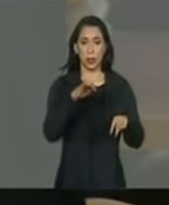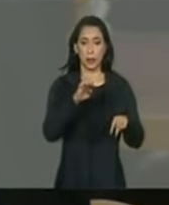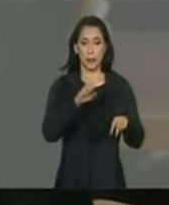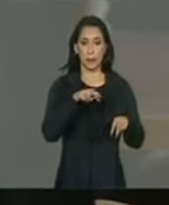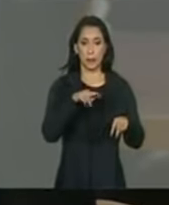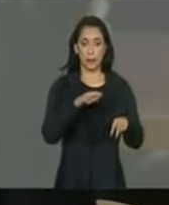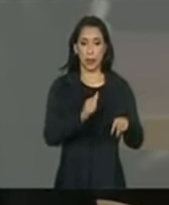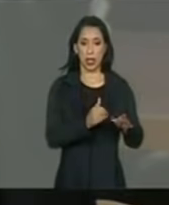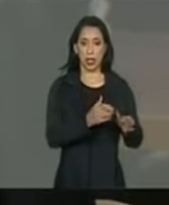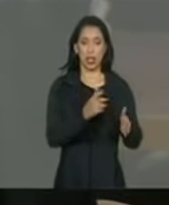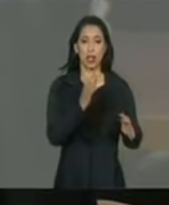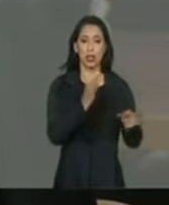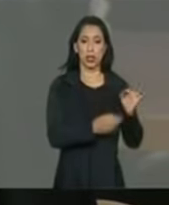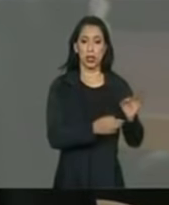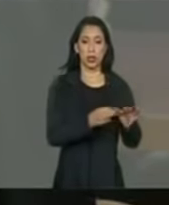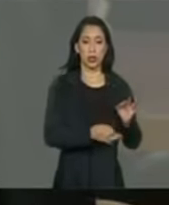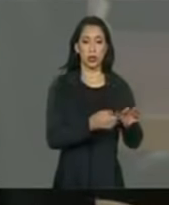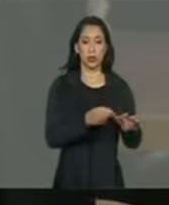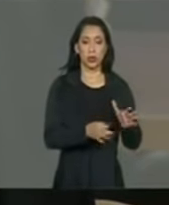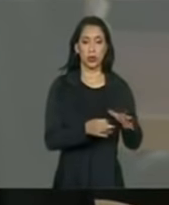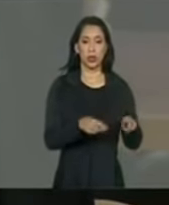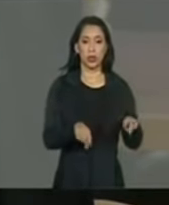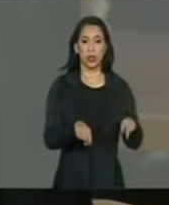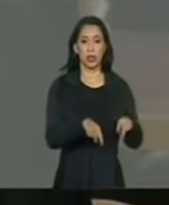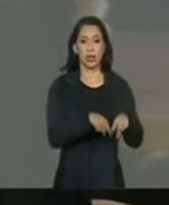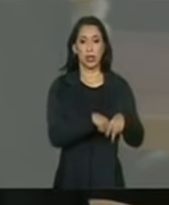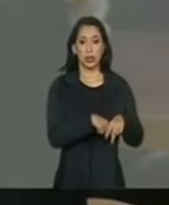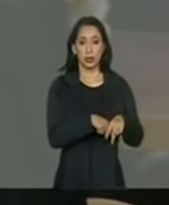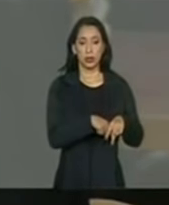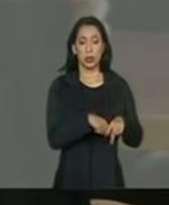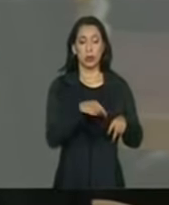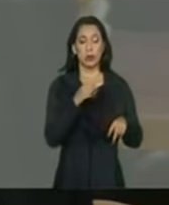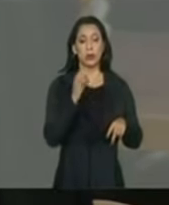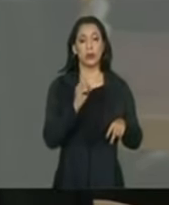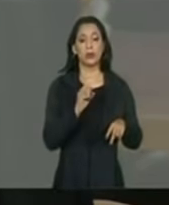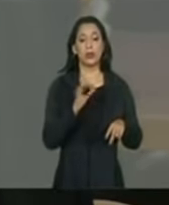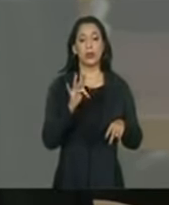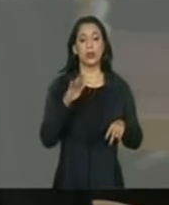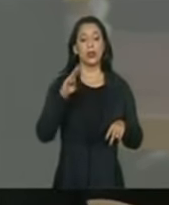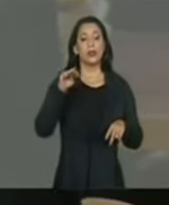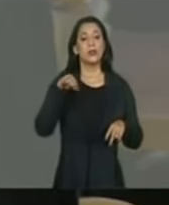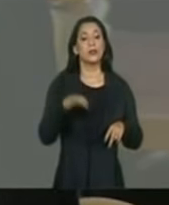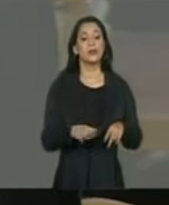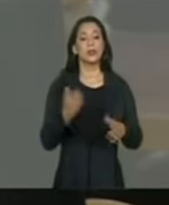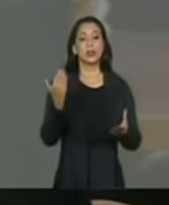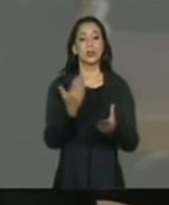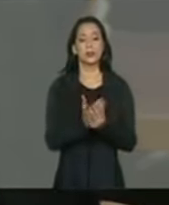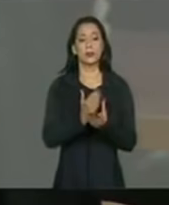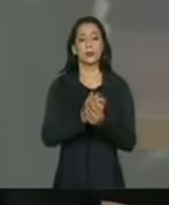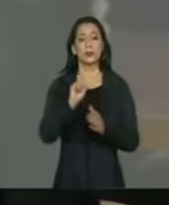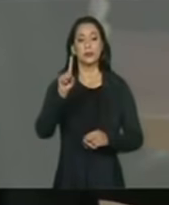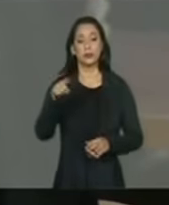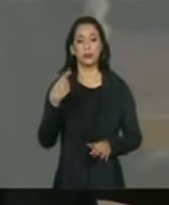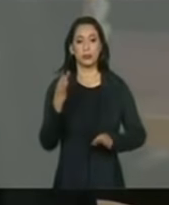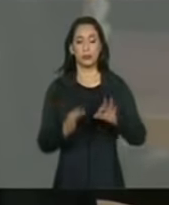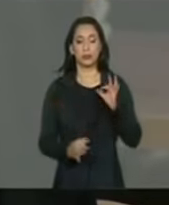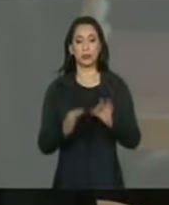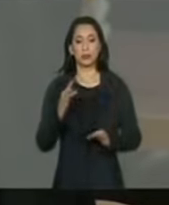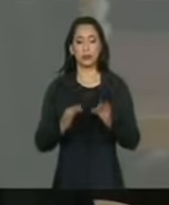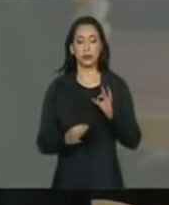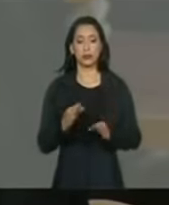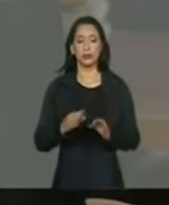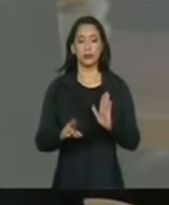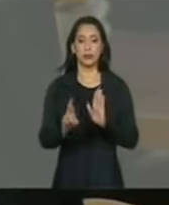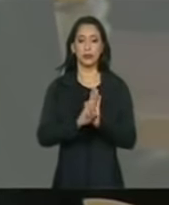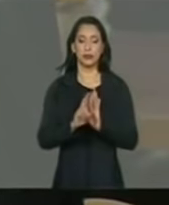trânsito em julgado da sentença penal condenatória com o fim do processo após o julgamento de todos os recursos